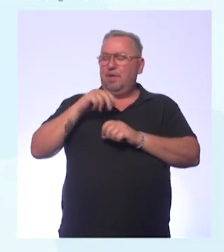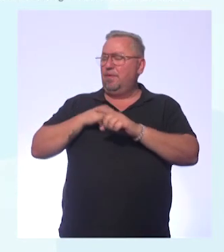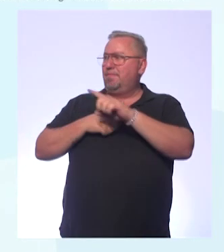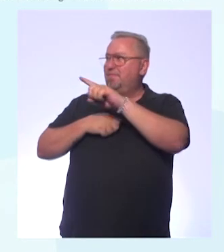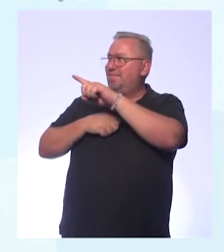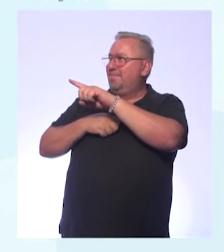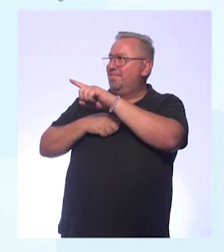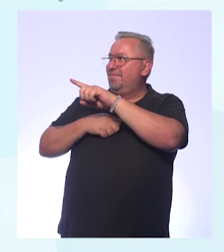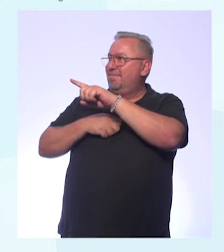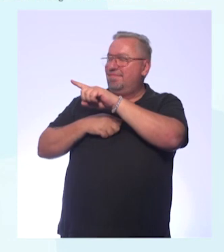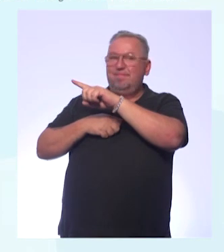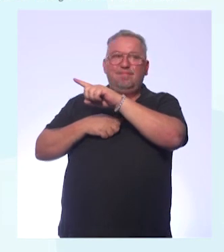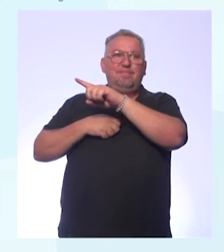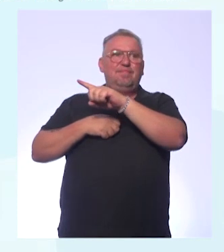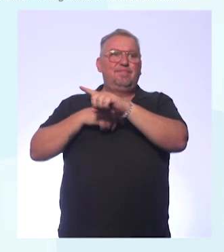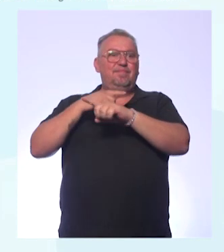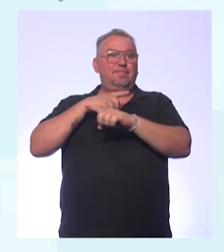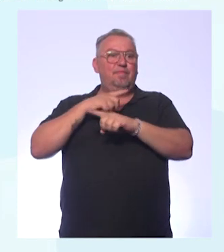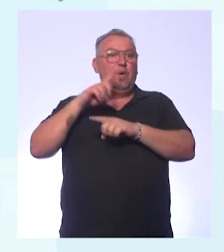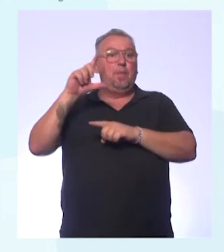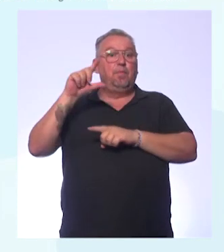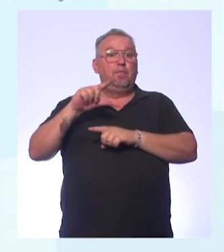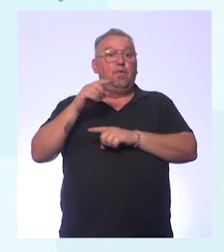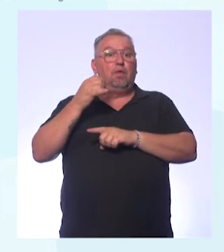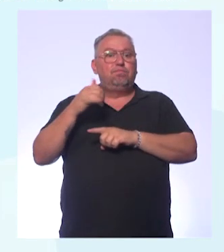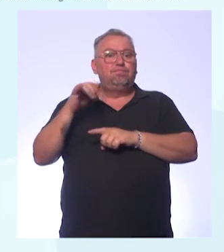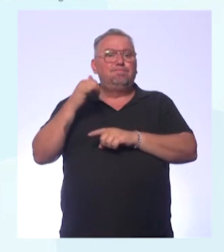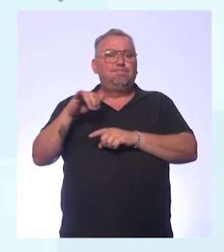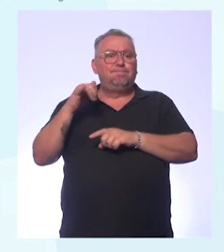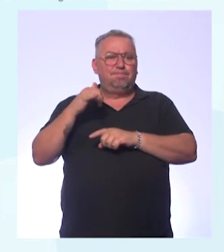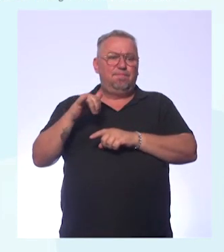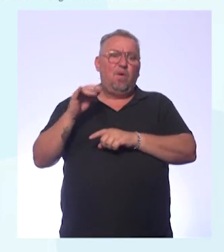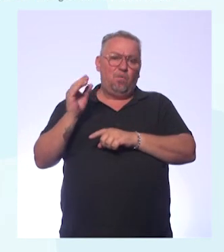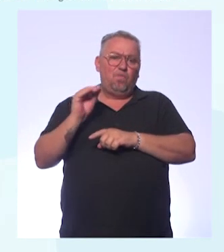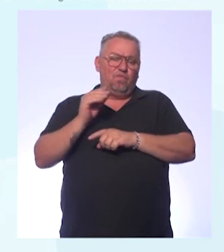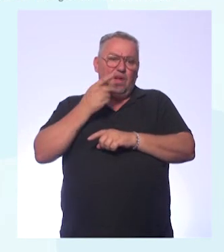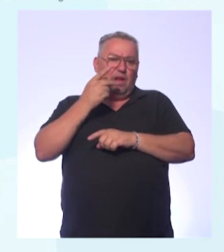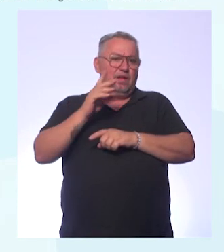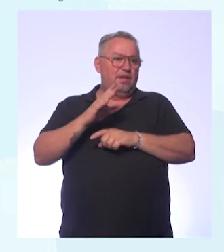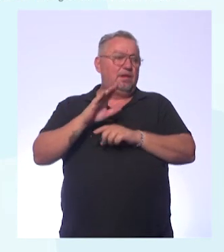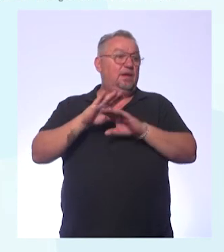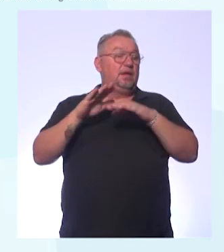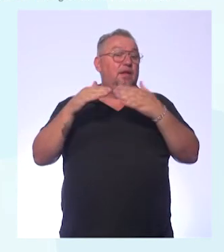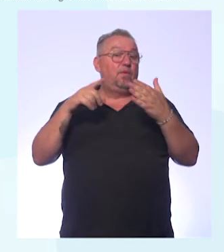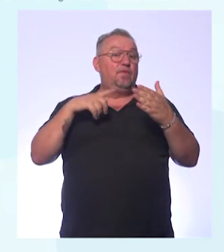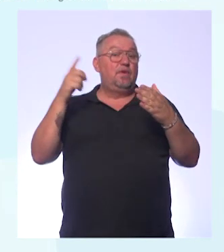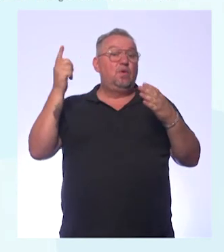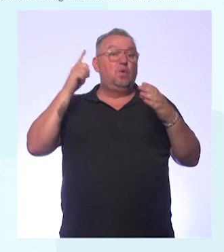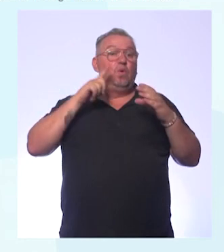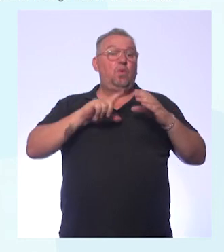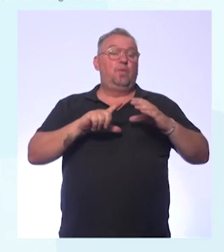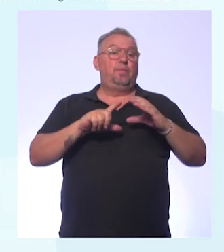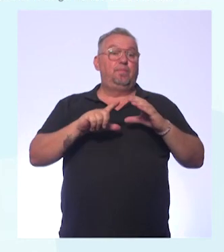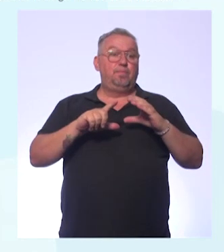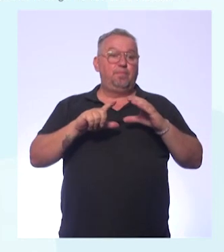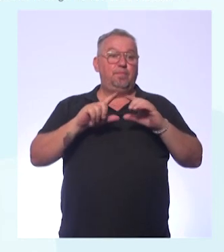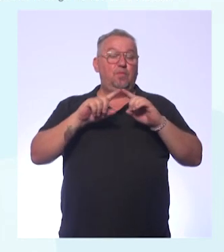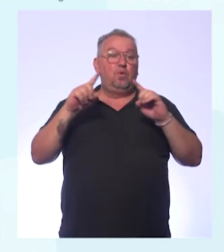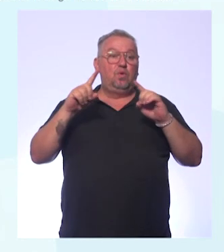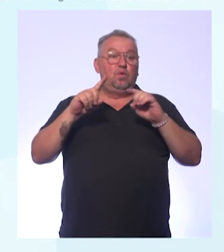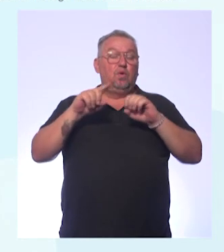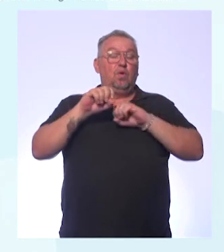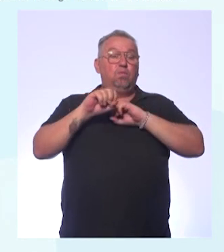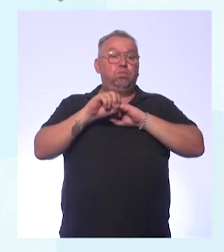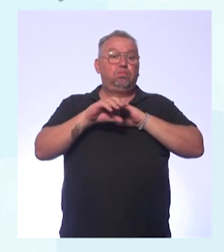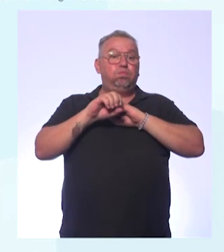ele vai ter menos energia nele, vamos colocar dessa forma. Então, ele vai conseguir bombear